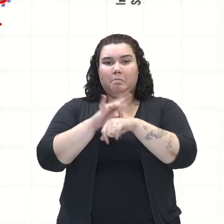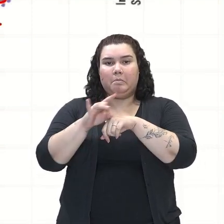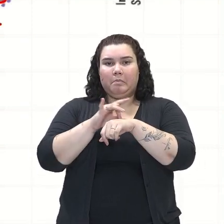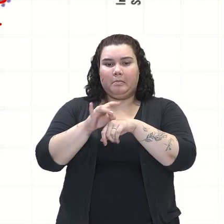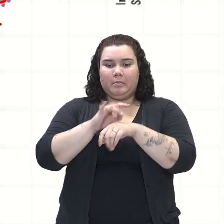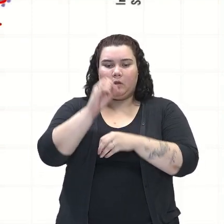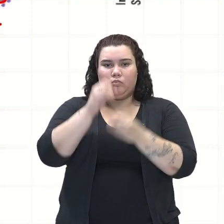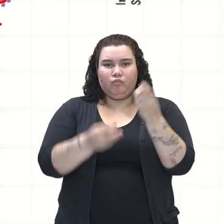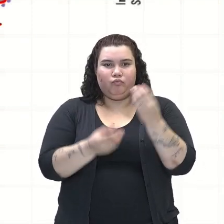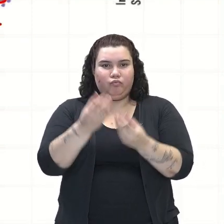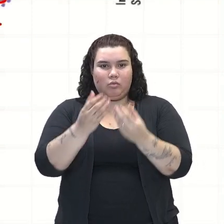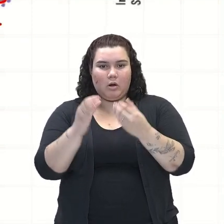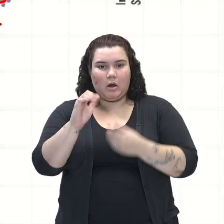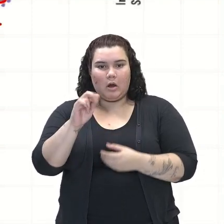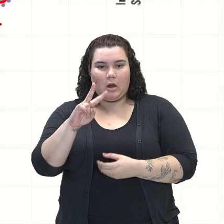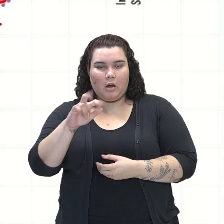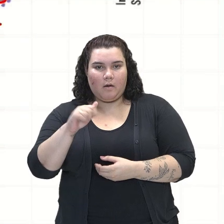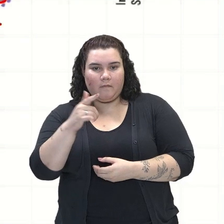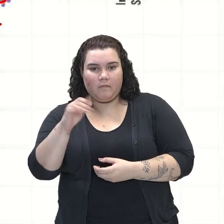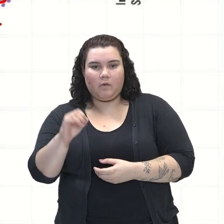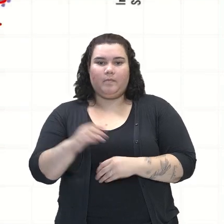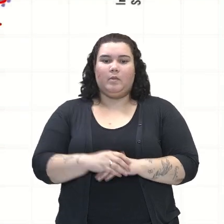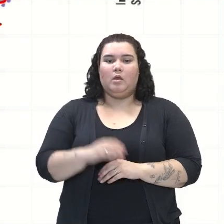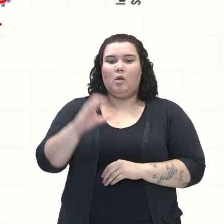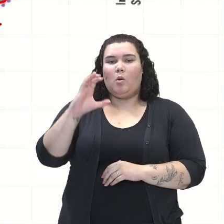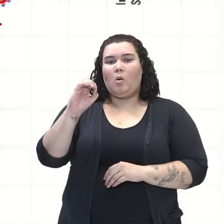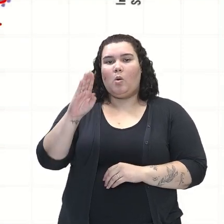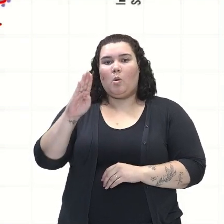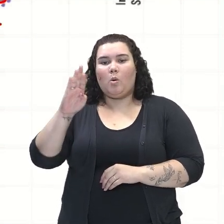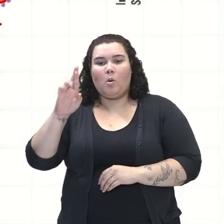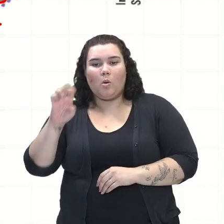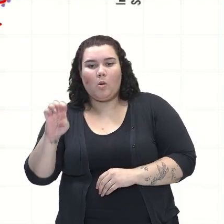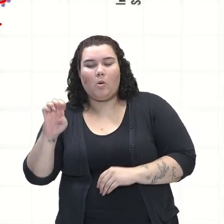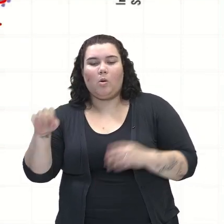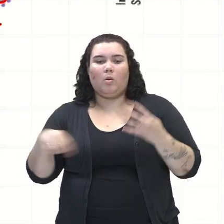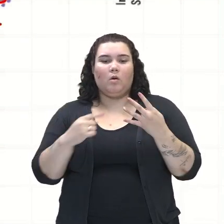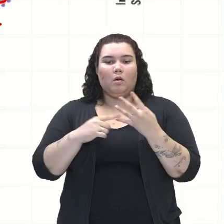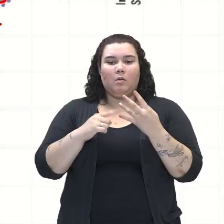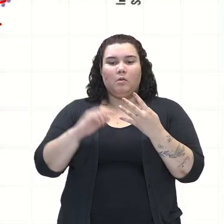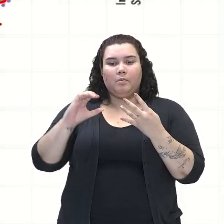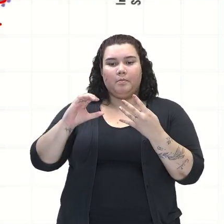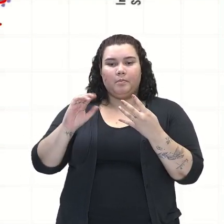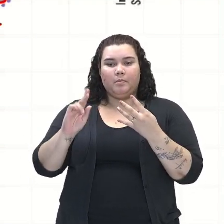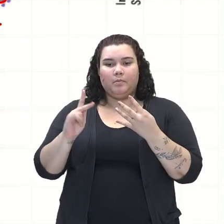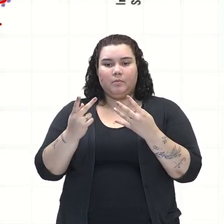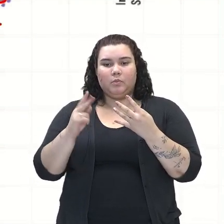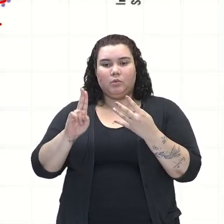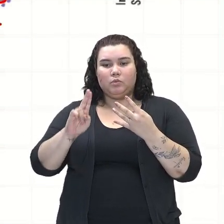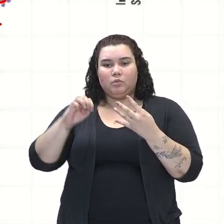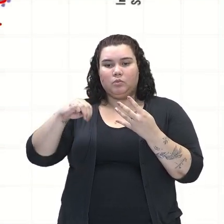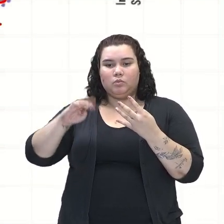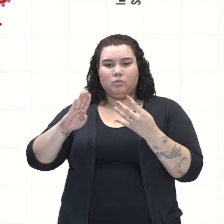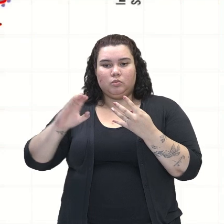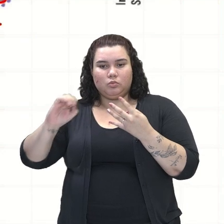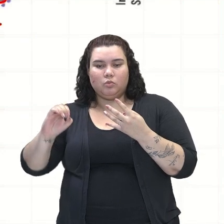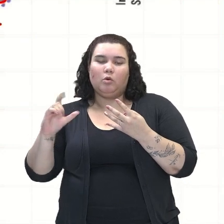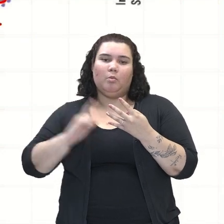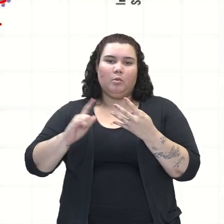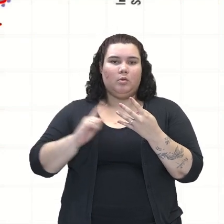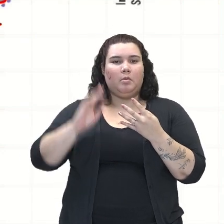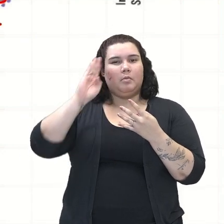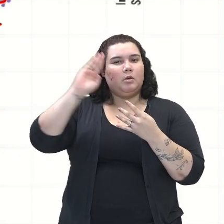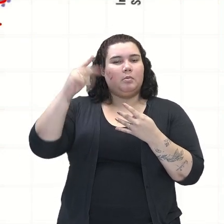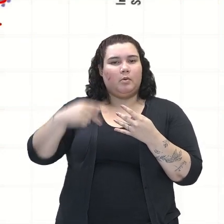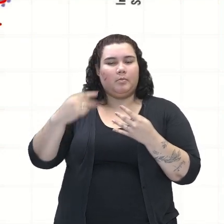também o cobre, o chumbo, que é encontrado inclusive no Brasil e outros países aqui também da América Latina, mas o Brasil tem uma